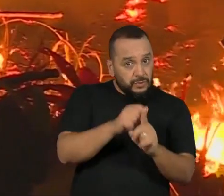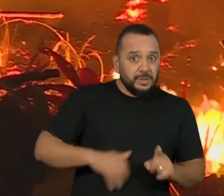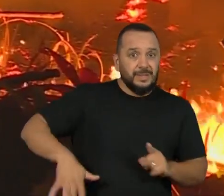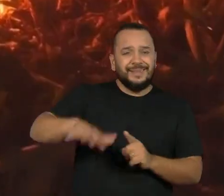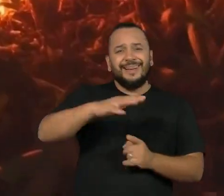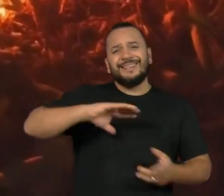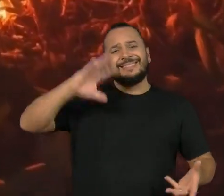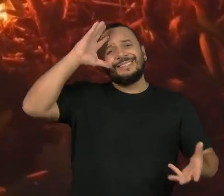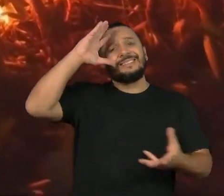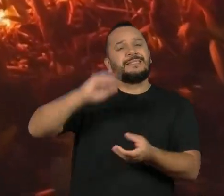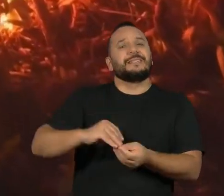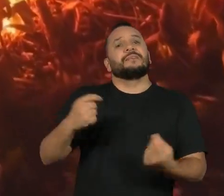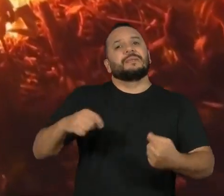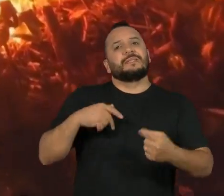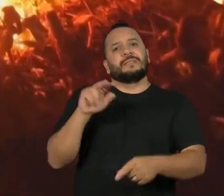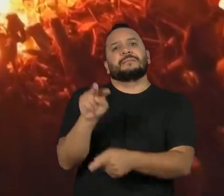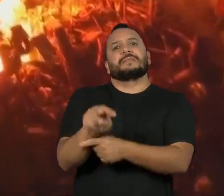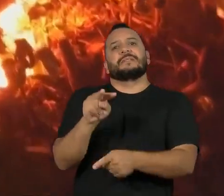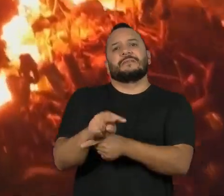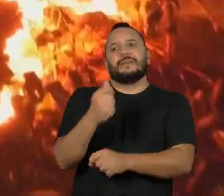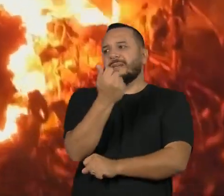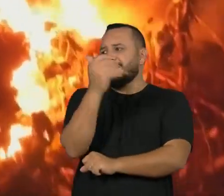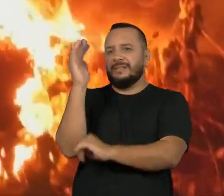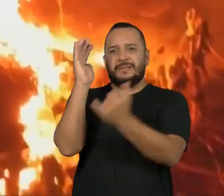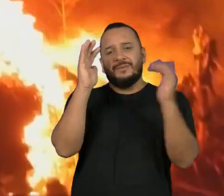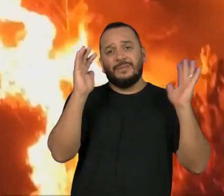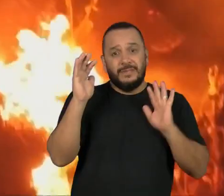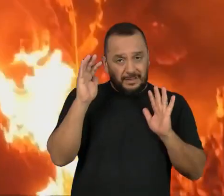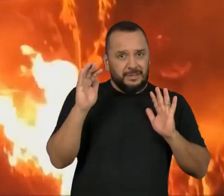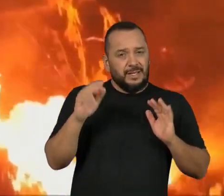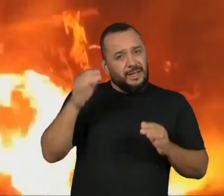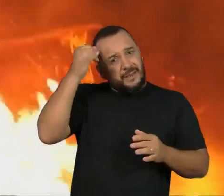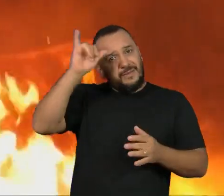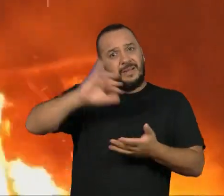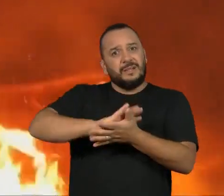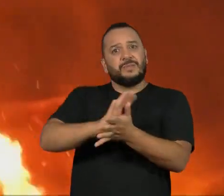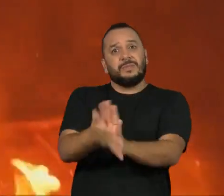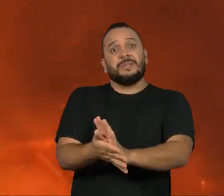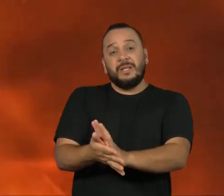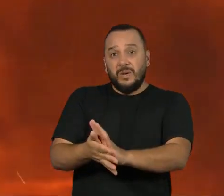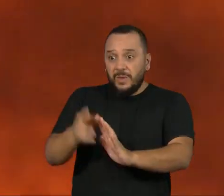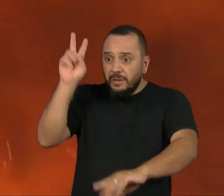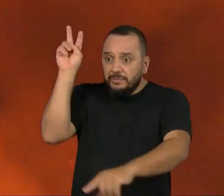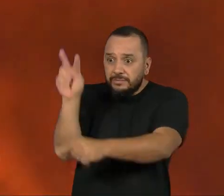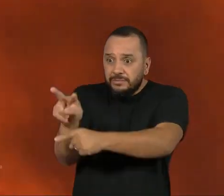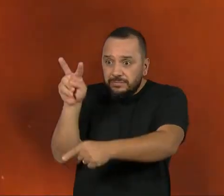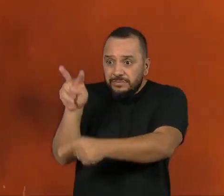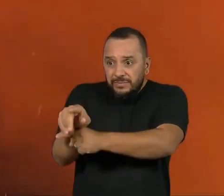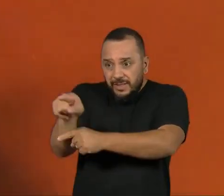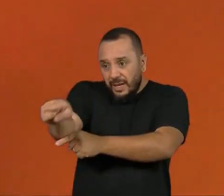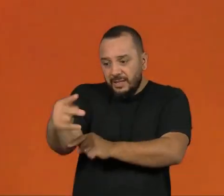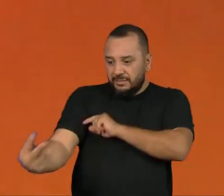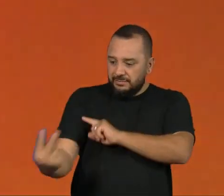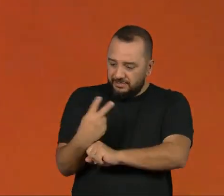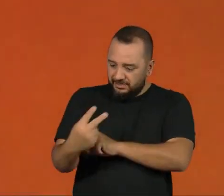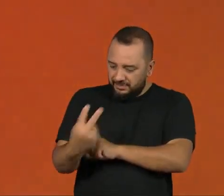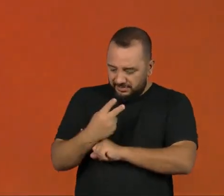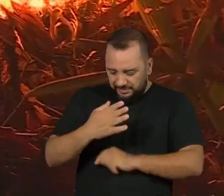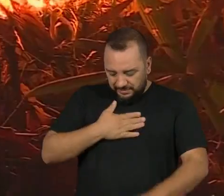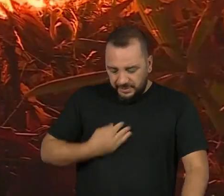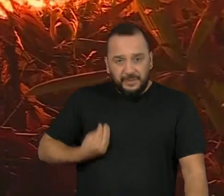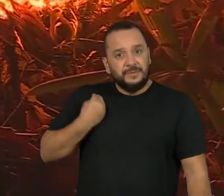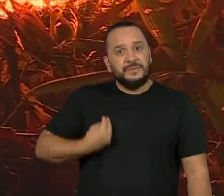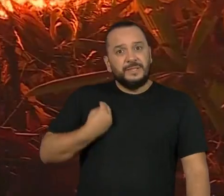de frear a destruição da natureza como forma de garantir a própria sobrevivência. Valeu, em suma lógica